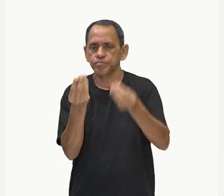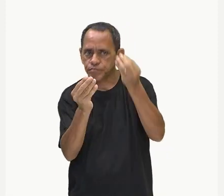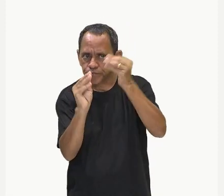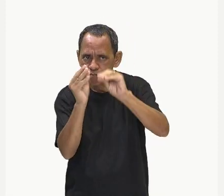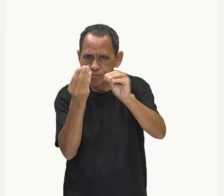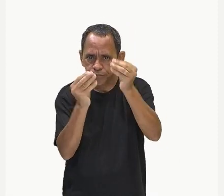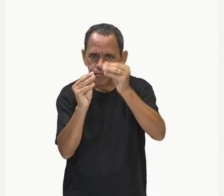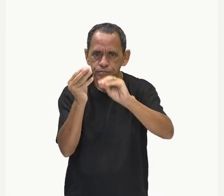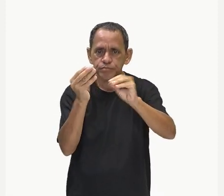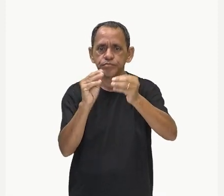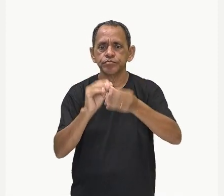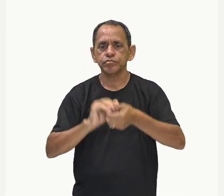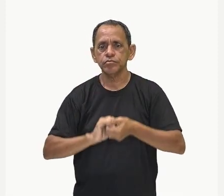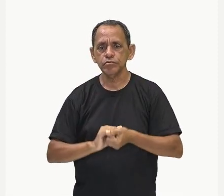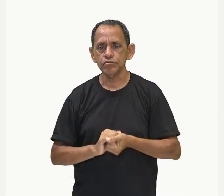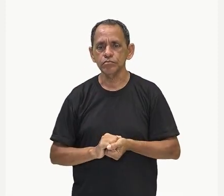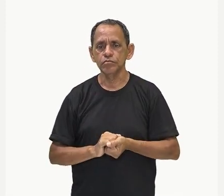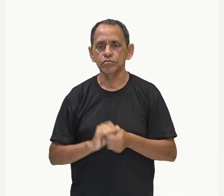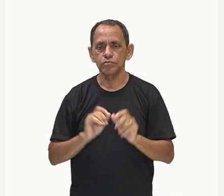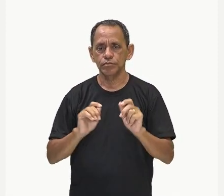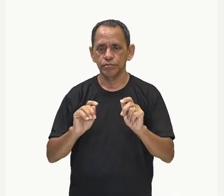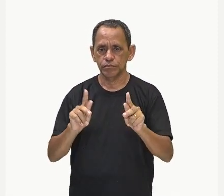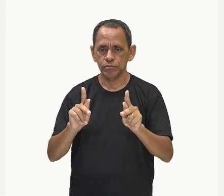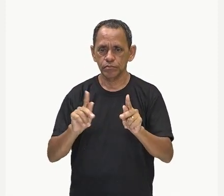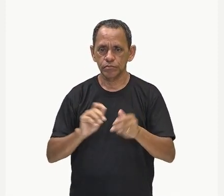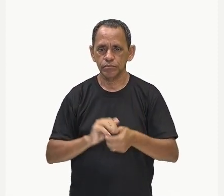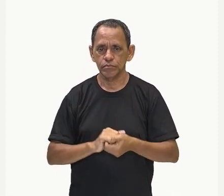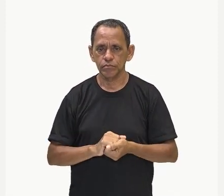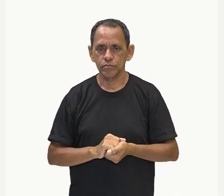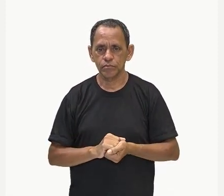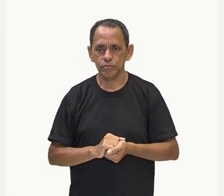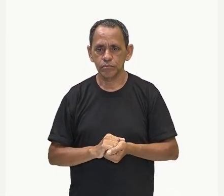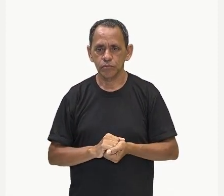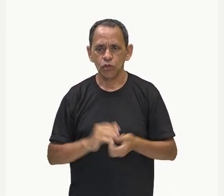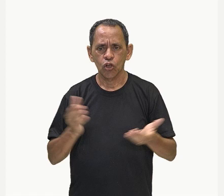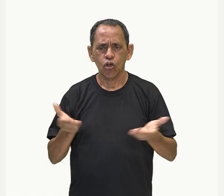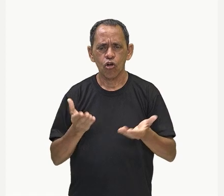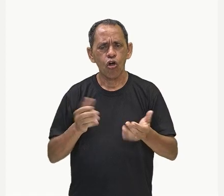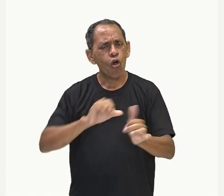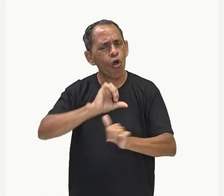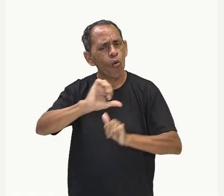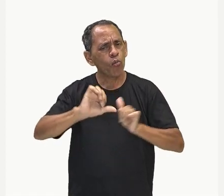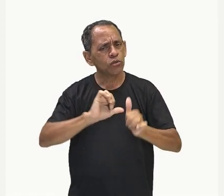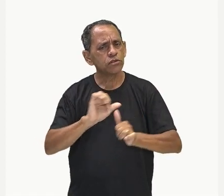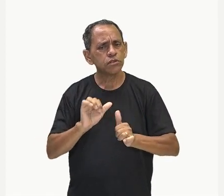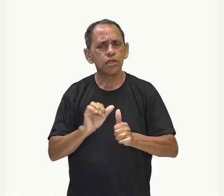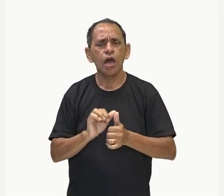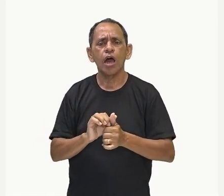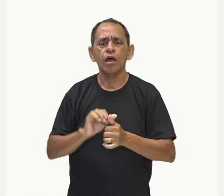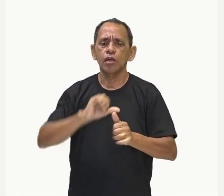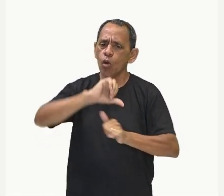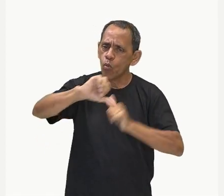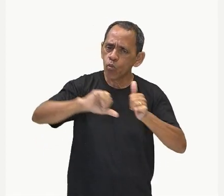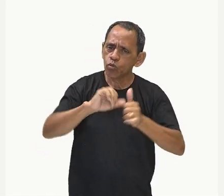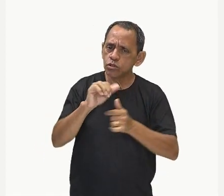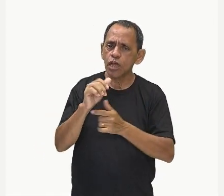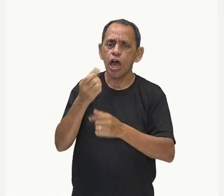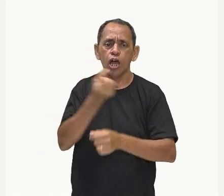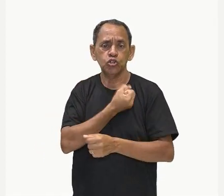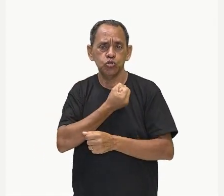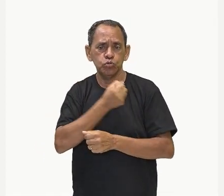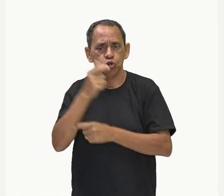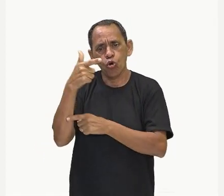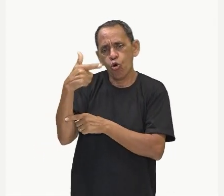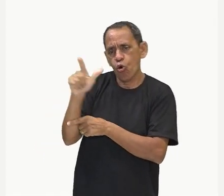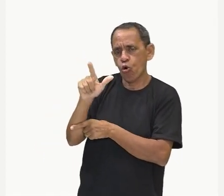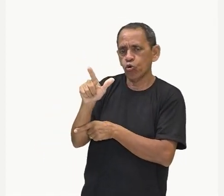números decimais. Ok? Vamos aqui mudar um pouquinho o nosso 1. Vamos agora transformar ele em